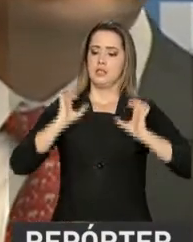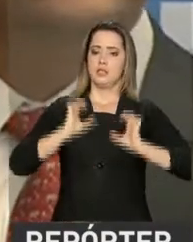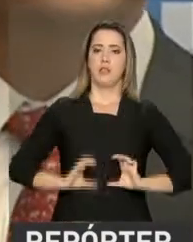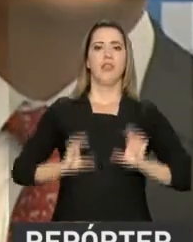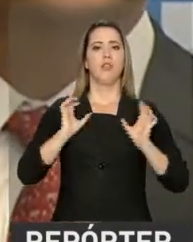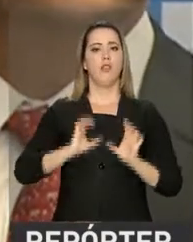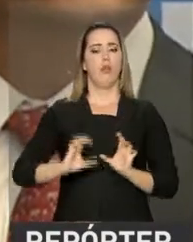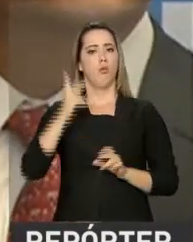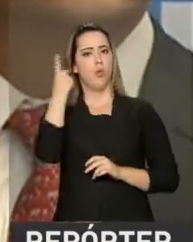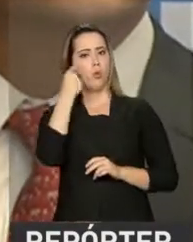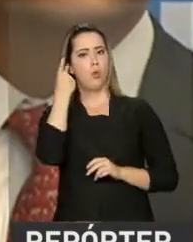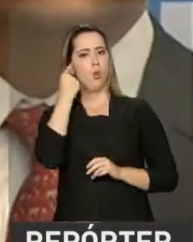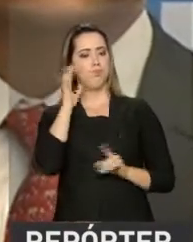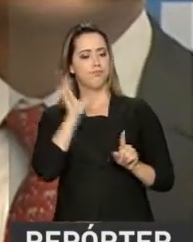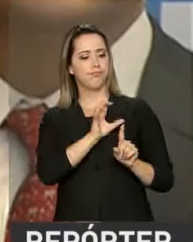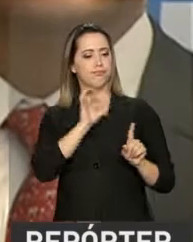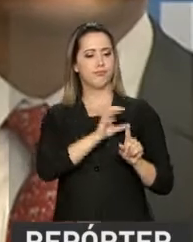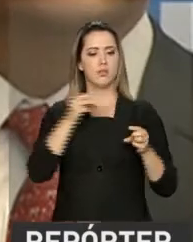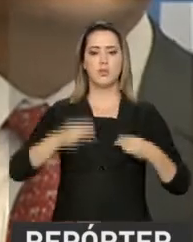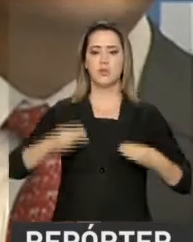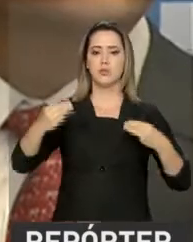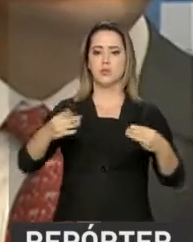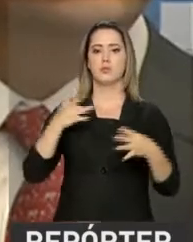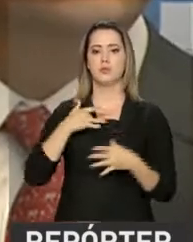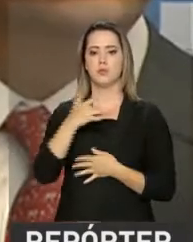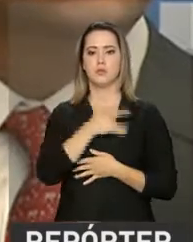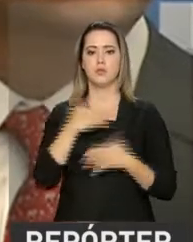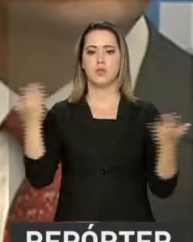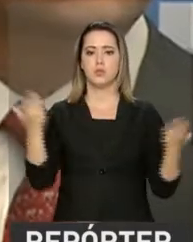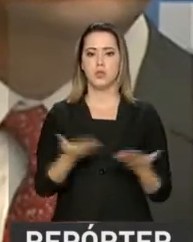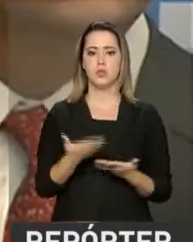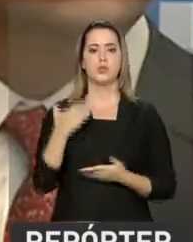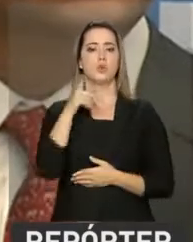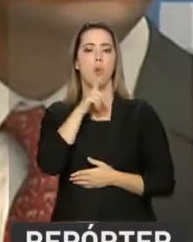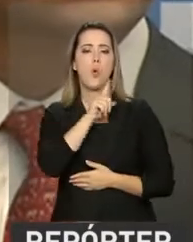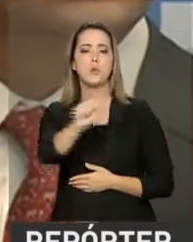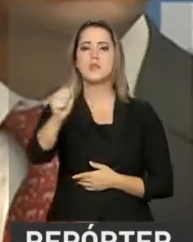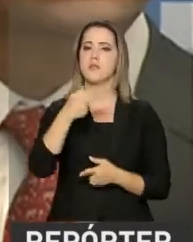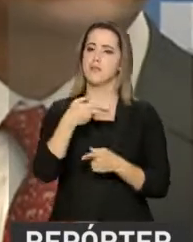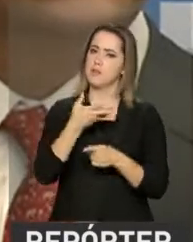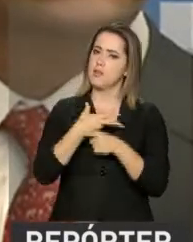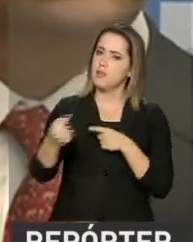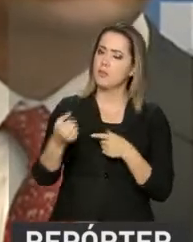dentro do ministério da saúde para que hoje a gente conseguiu isso aqui num